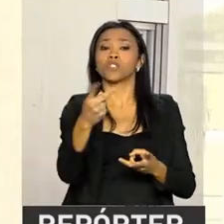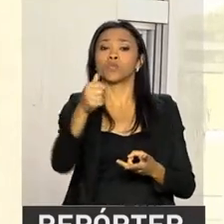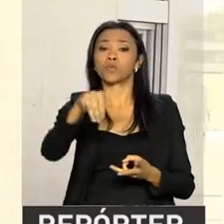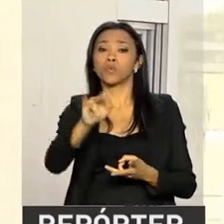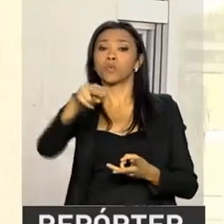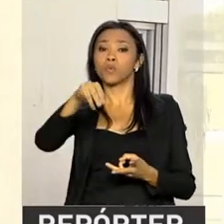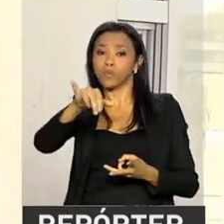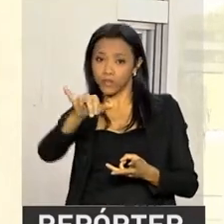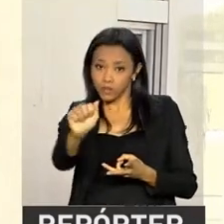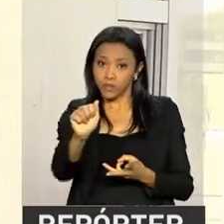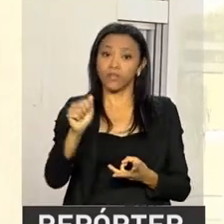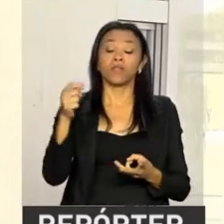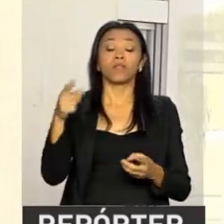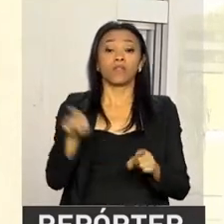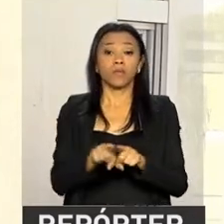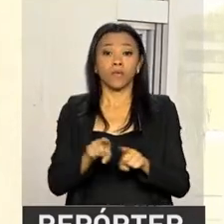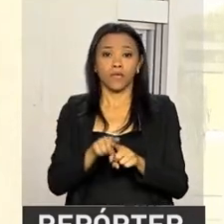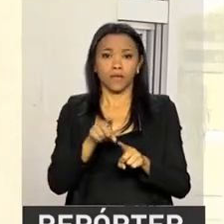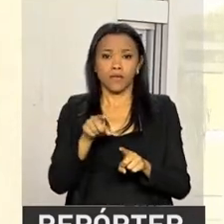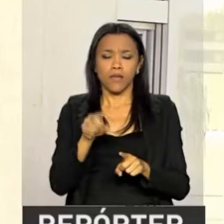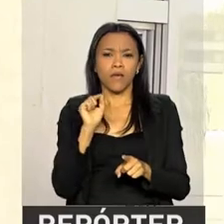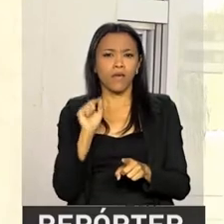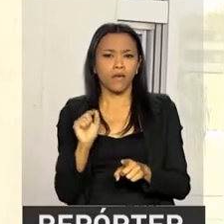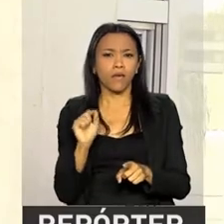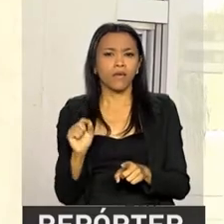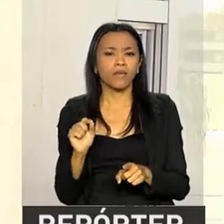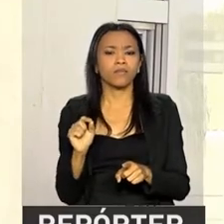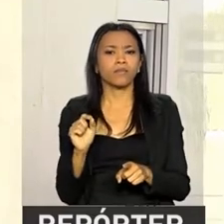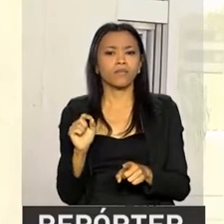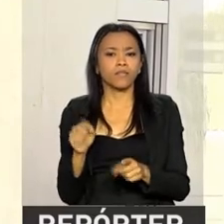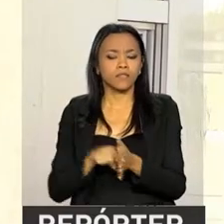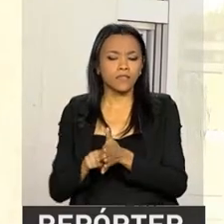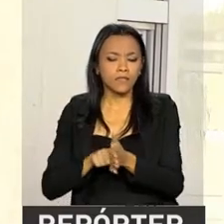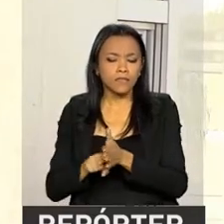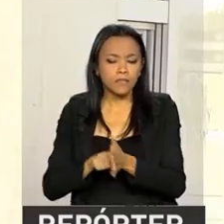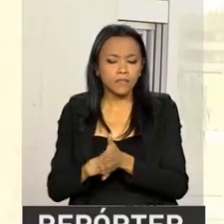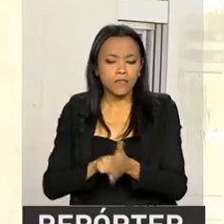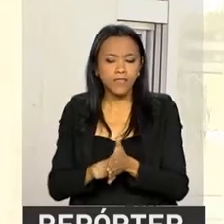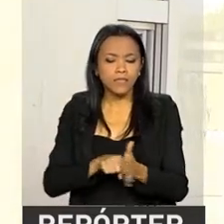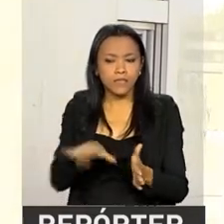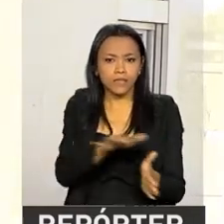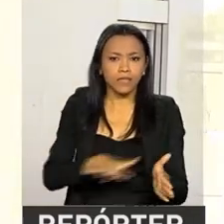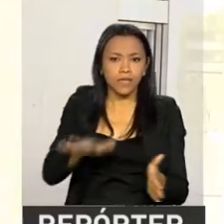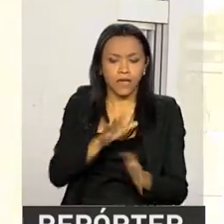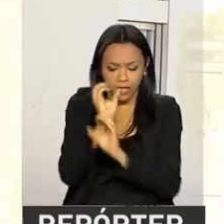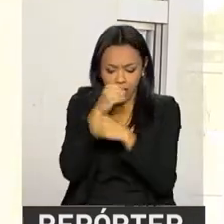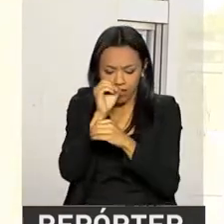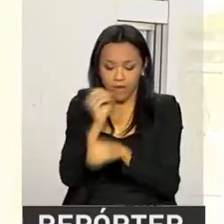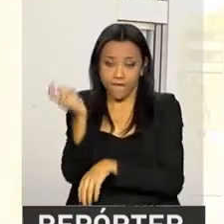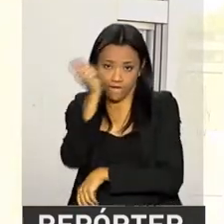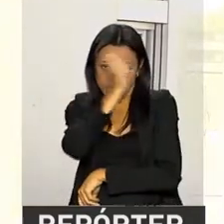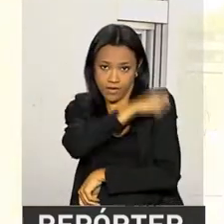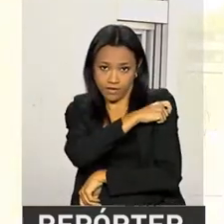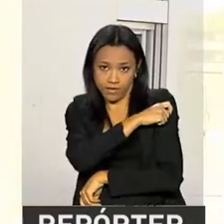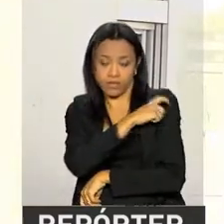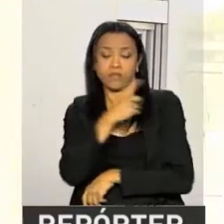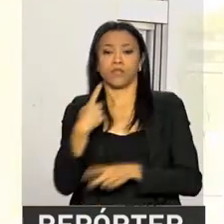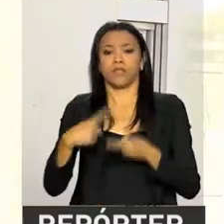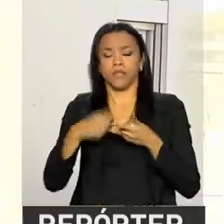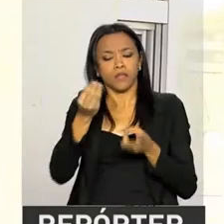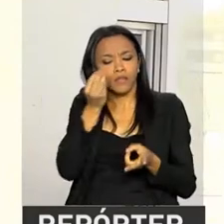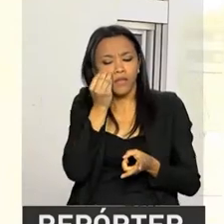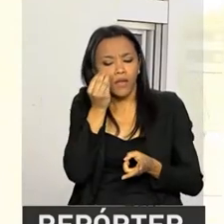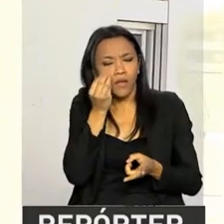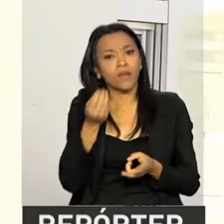pesquisas que estão sendo realizadas no âmbito de desenvolvimento de vacinas, desenvolvimento de testes diagnósticos, né? E também